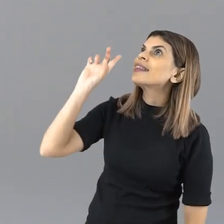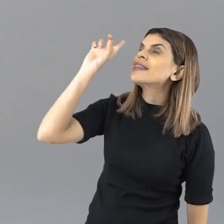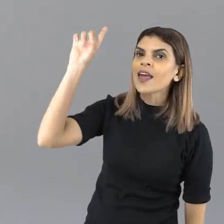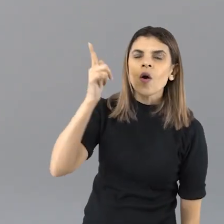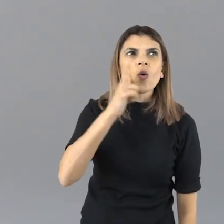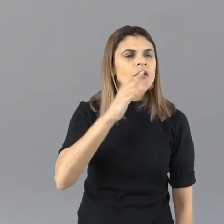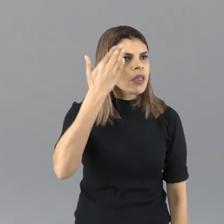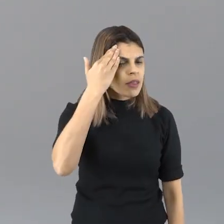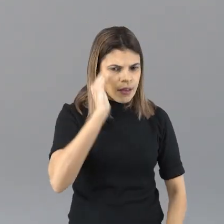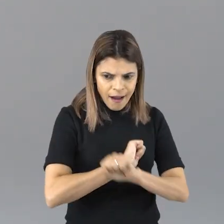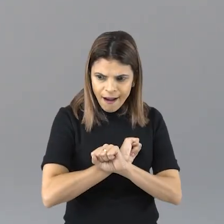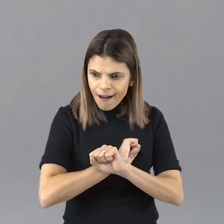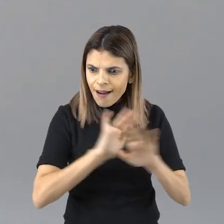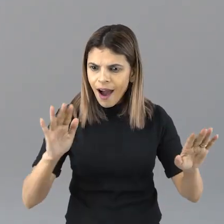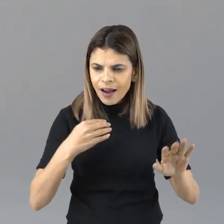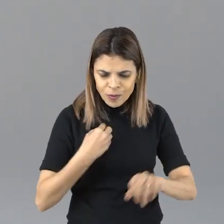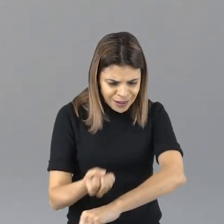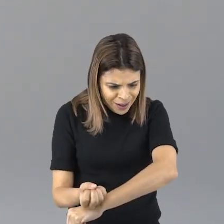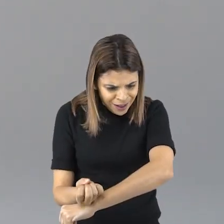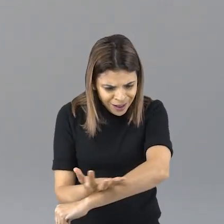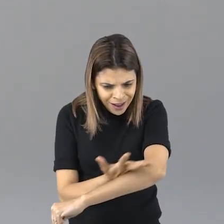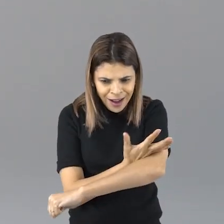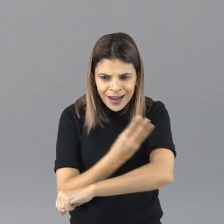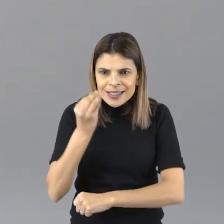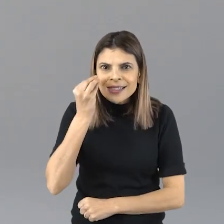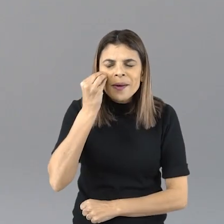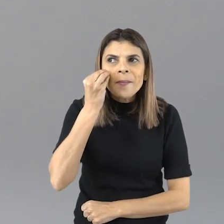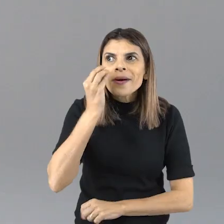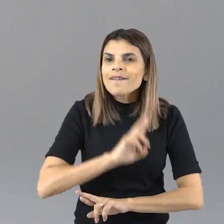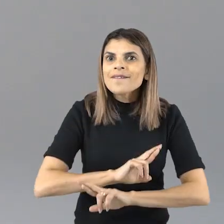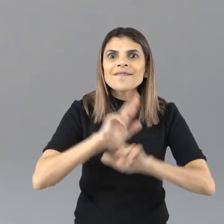Deus. Quando eu consegui entender tudo isso, quando eu experimentei